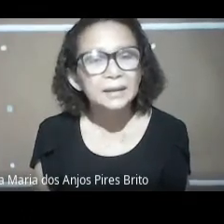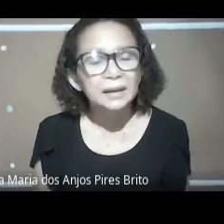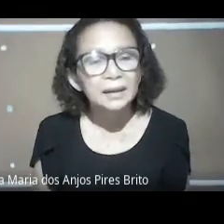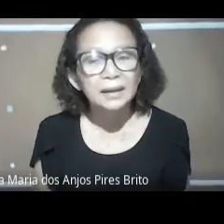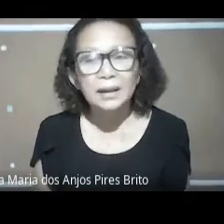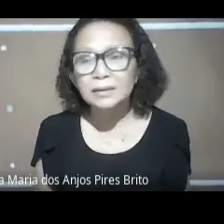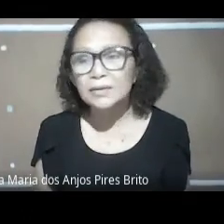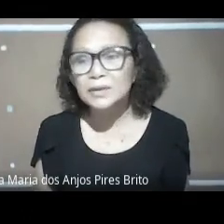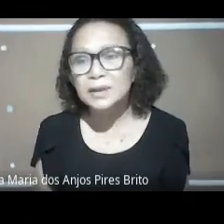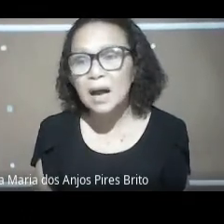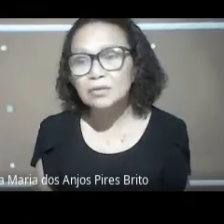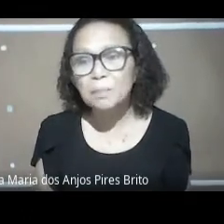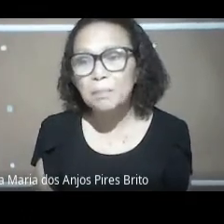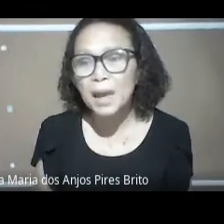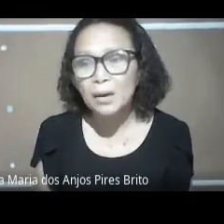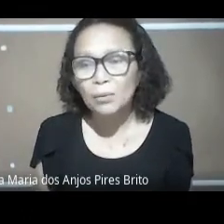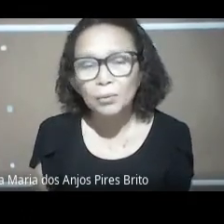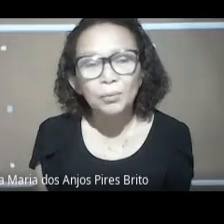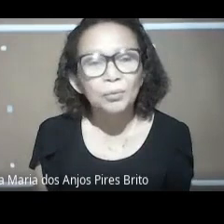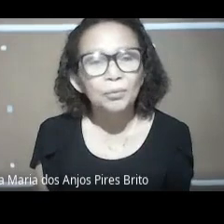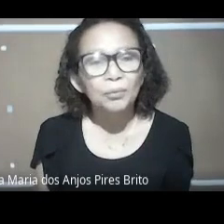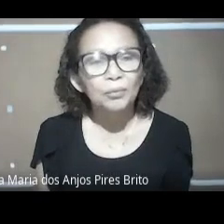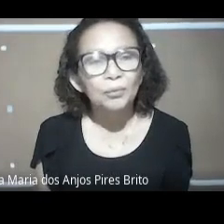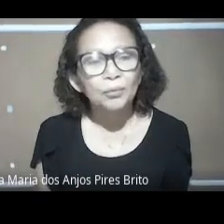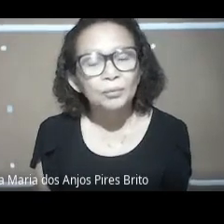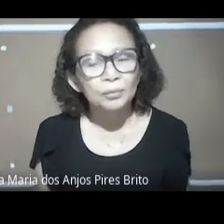sinais. Então, tem o sinal de meu.